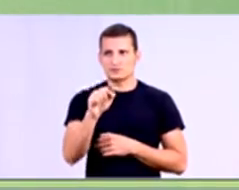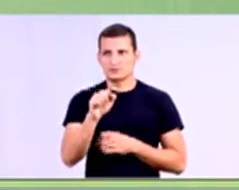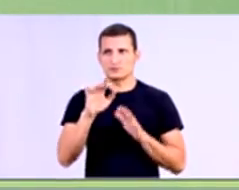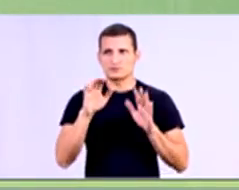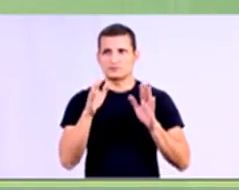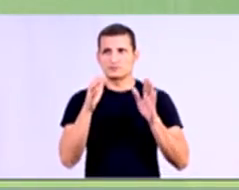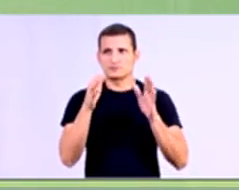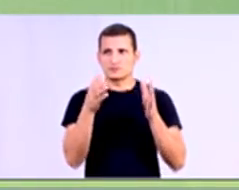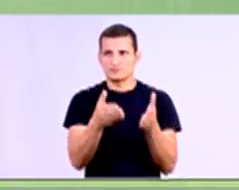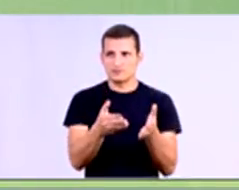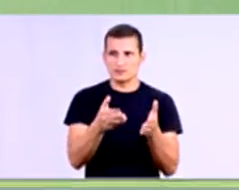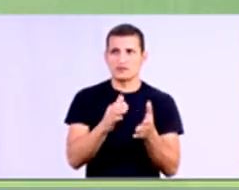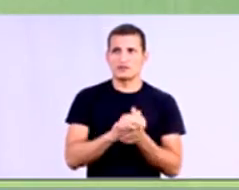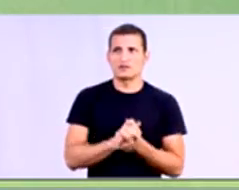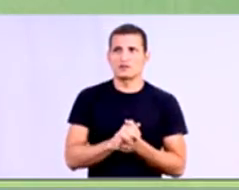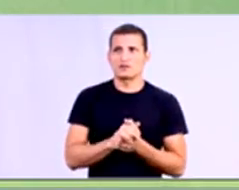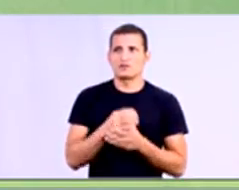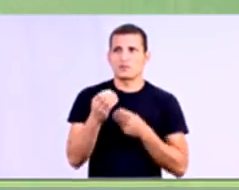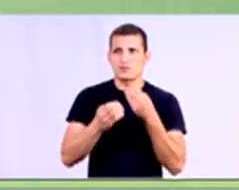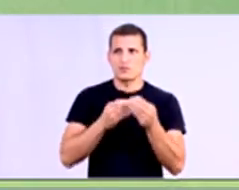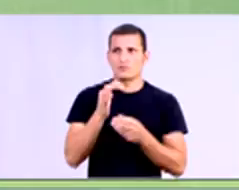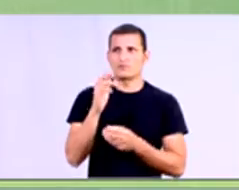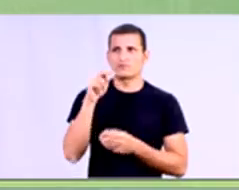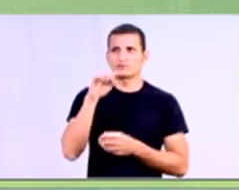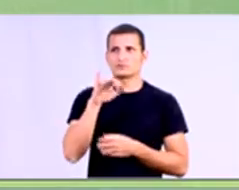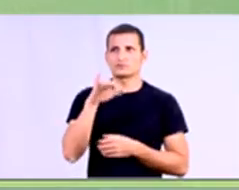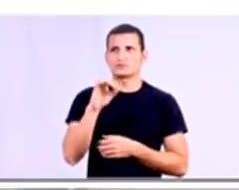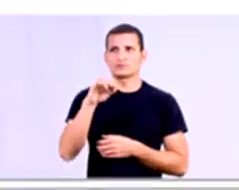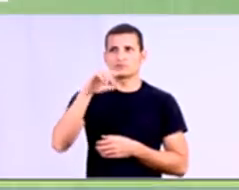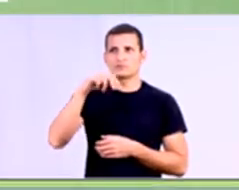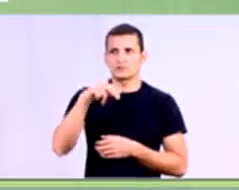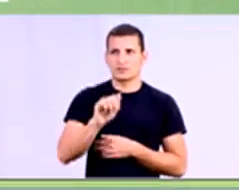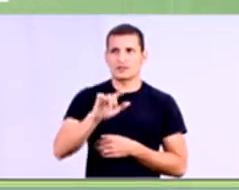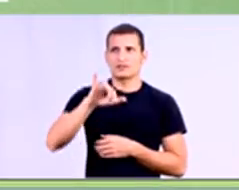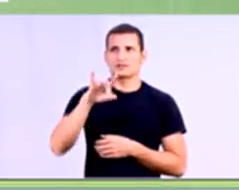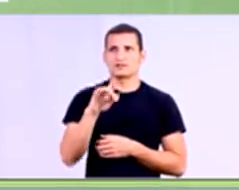para especificar uma funcionalidade.